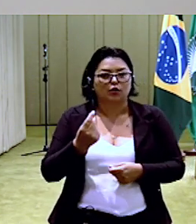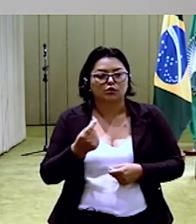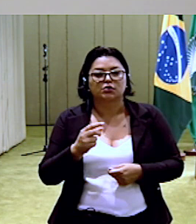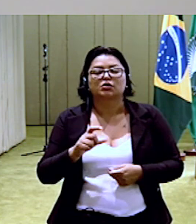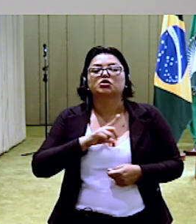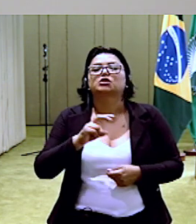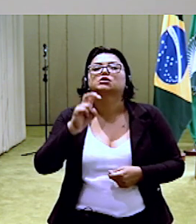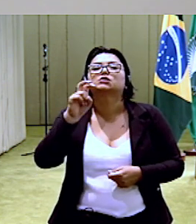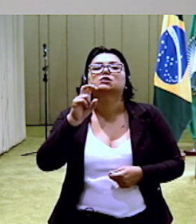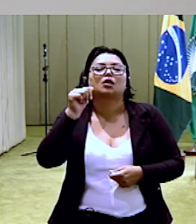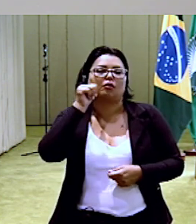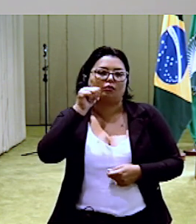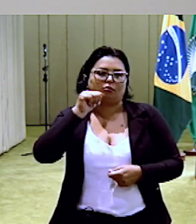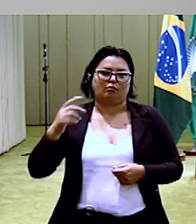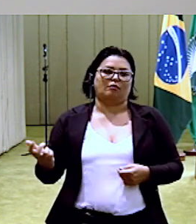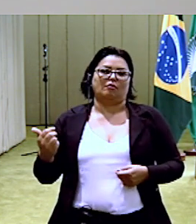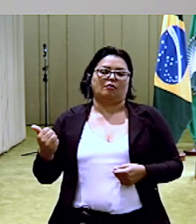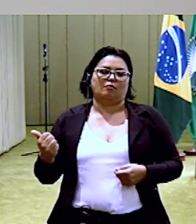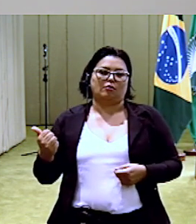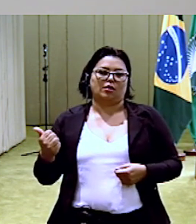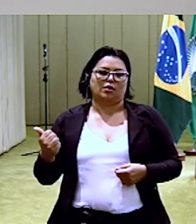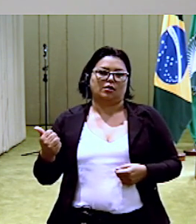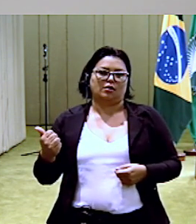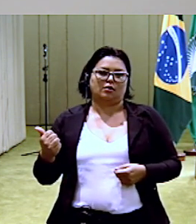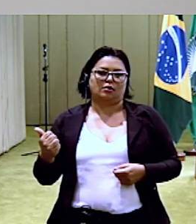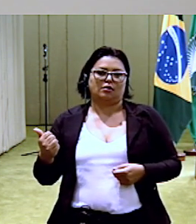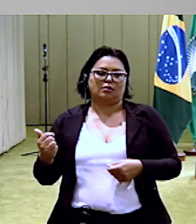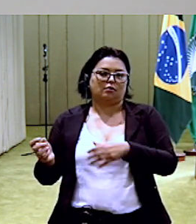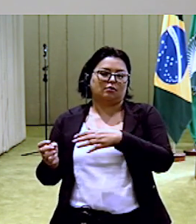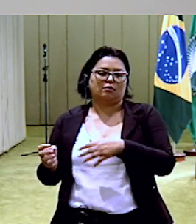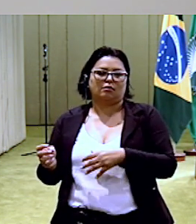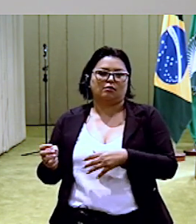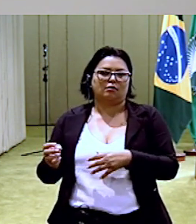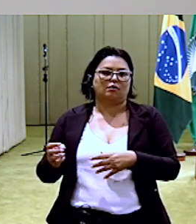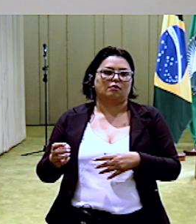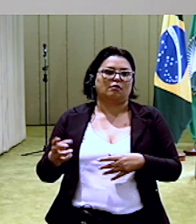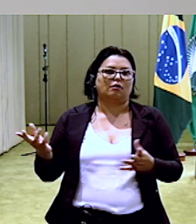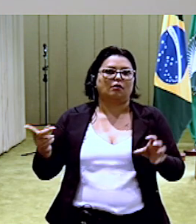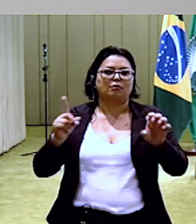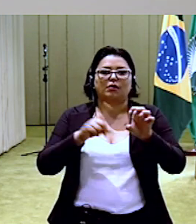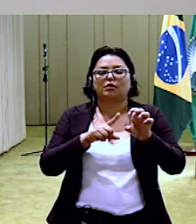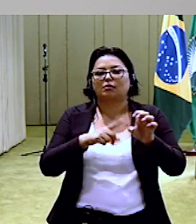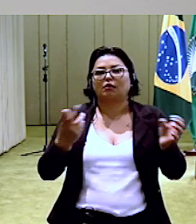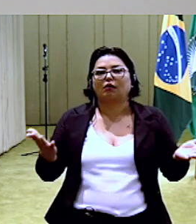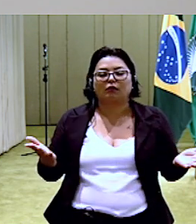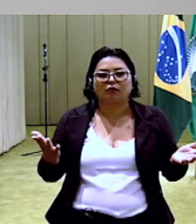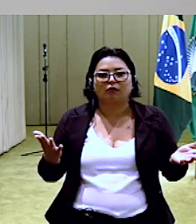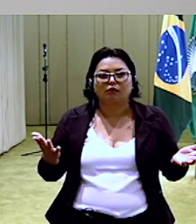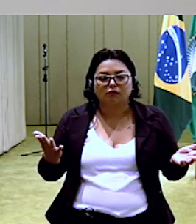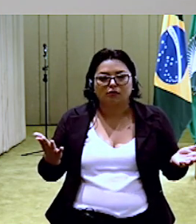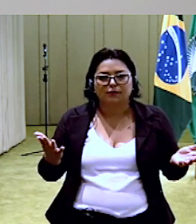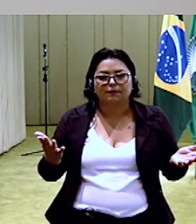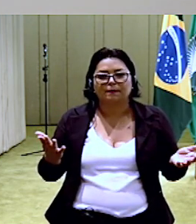E eu sempre falava, não quero ser exceção que confirma a regra. Então, eu preciso chegar lá e mudar a regra do jogo para facilitar o caminho para quem